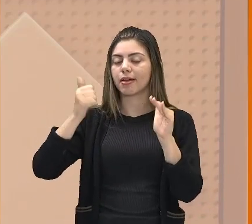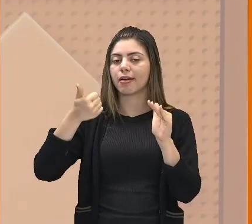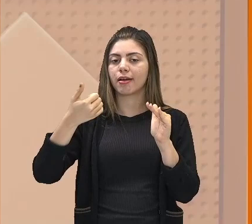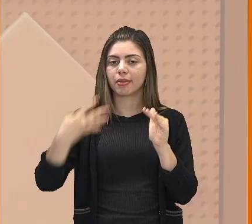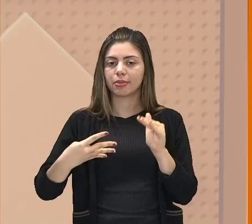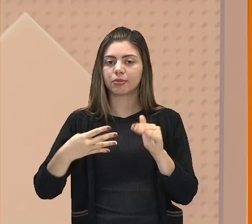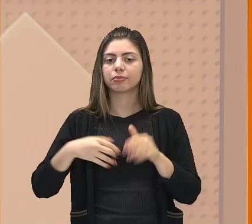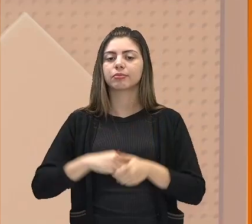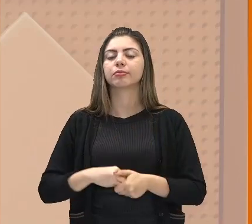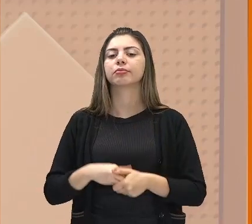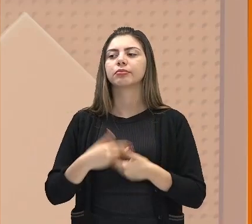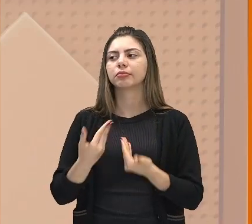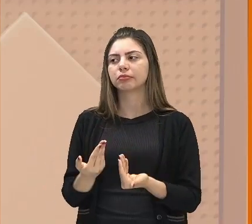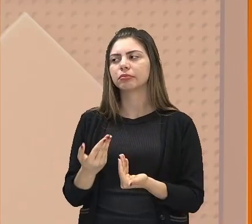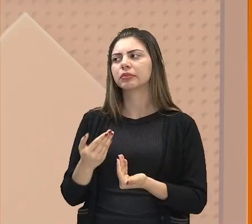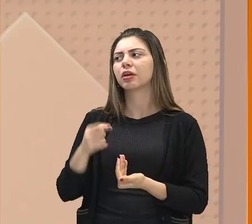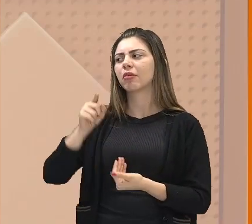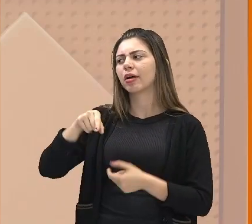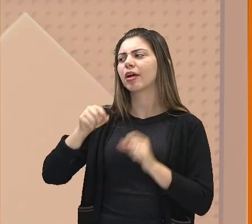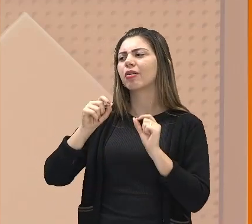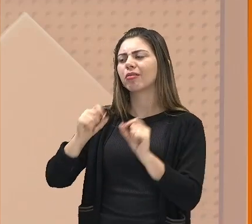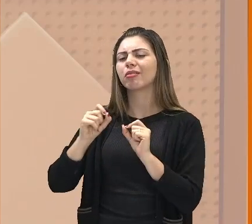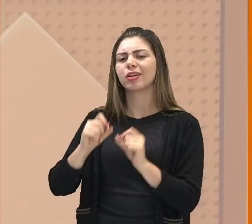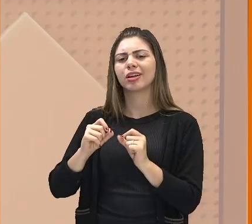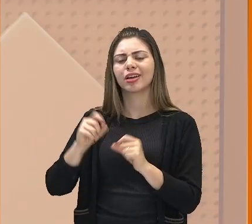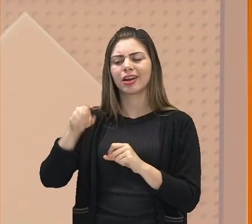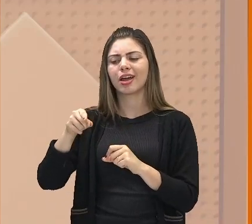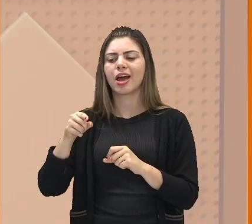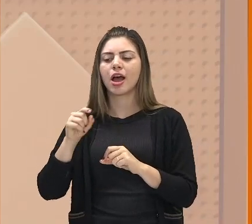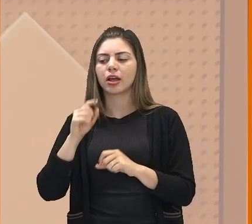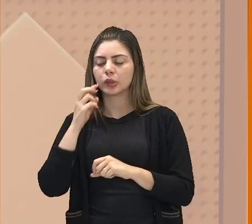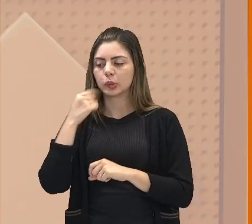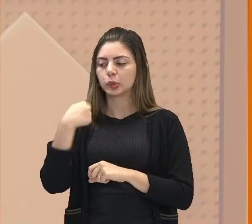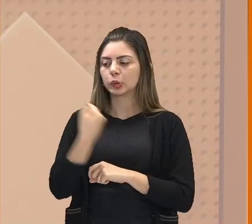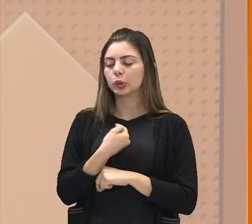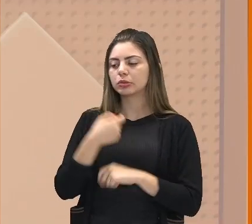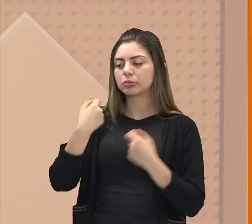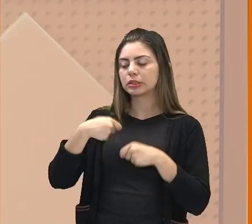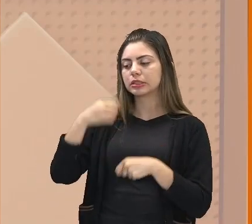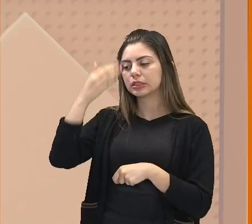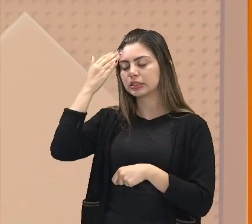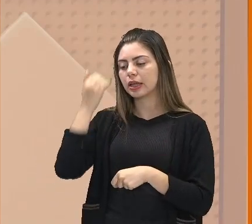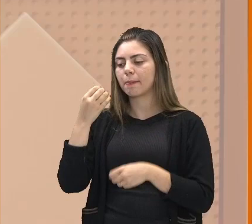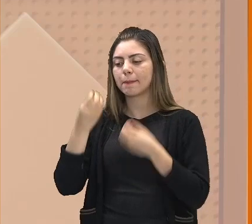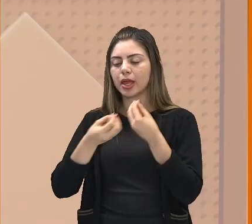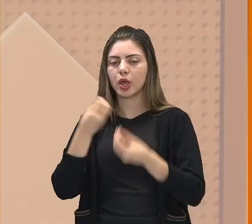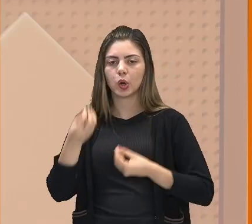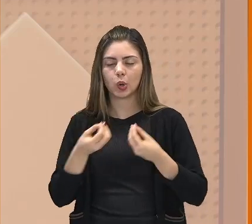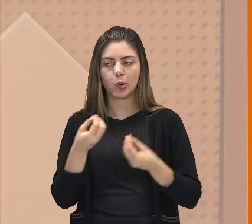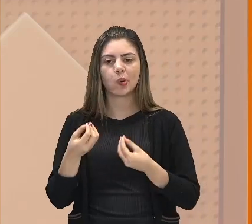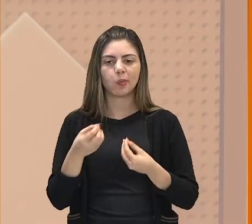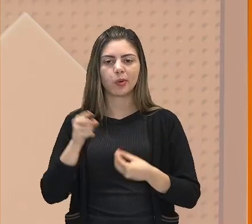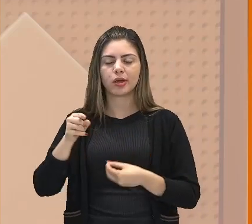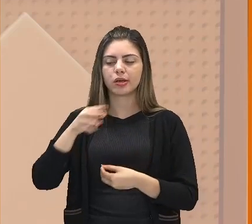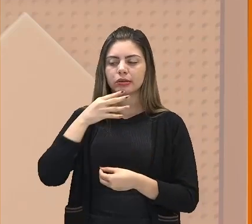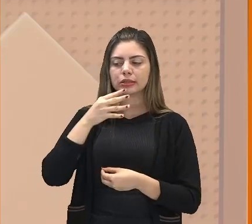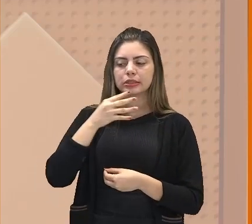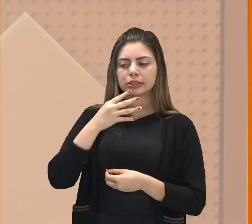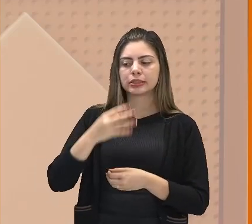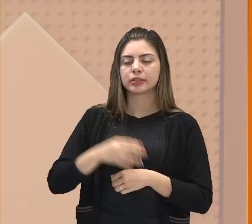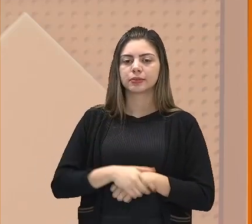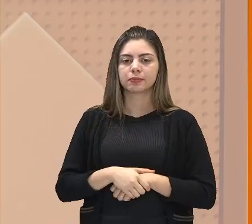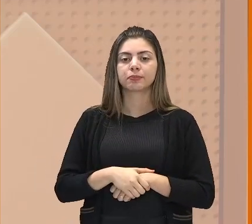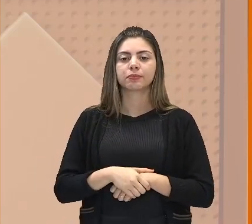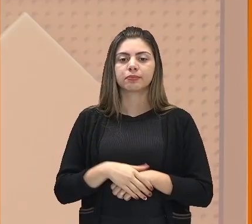Então, essa questão de se reconhecer essas comunidades quilombolas serve também para poder acabar com